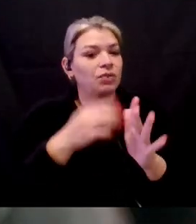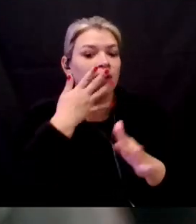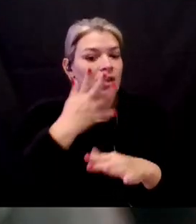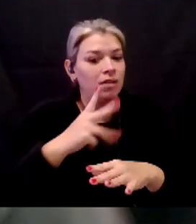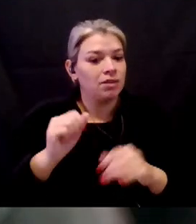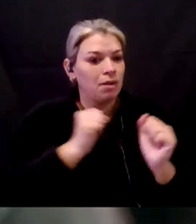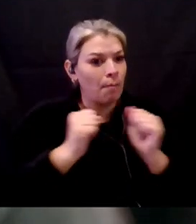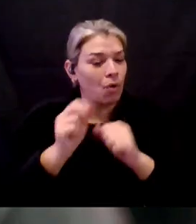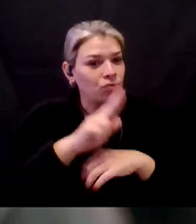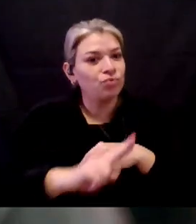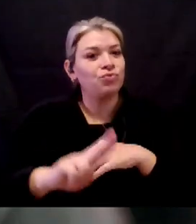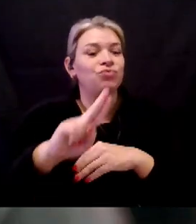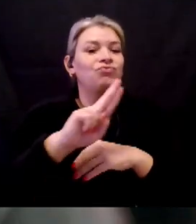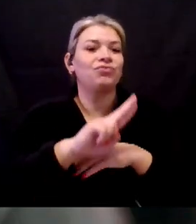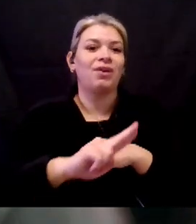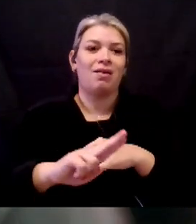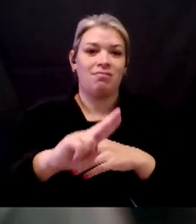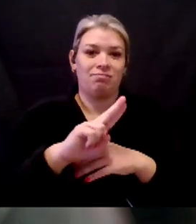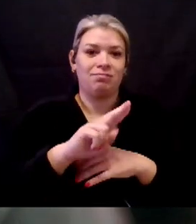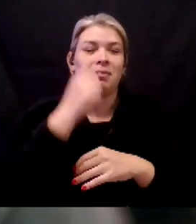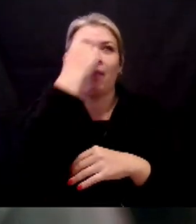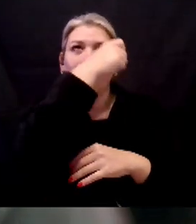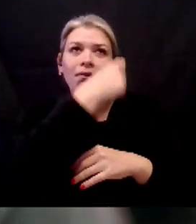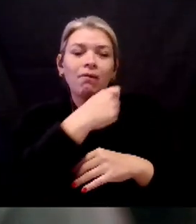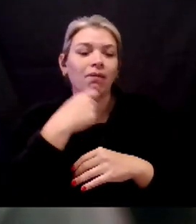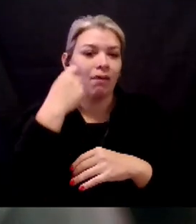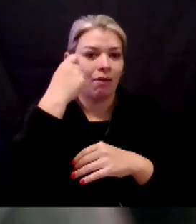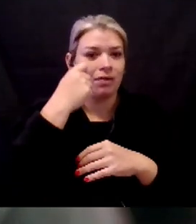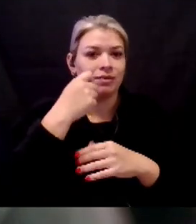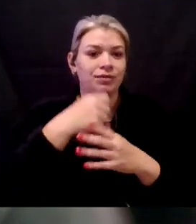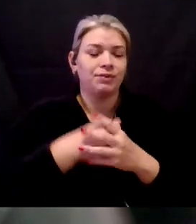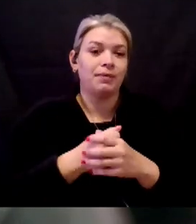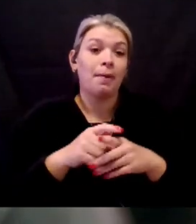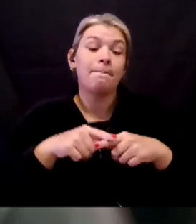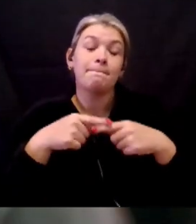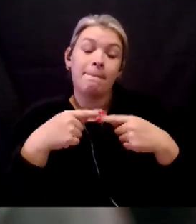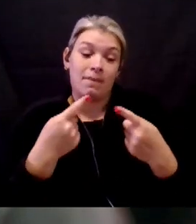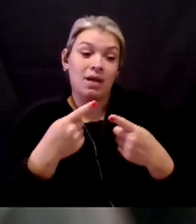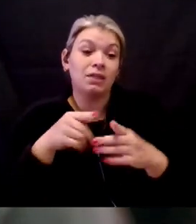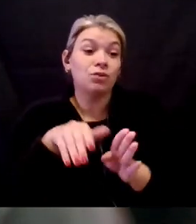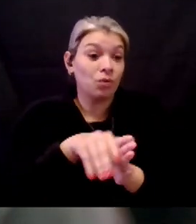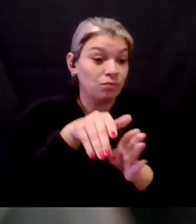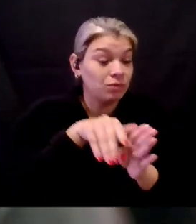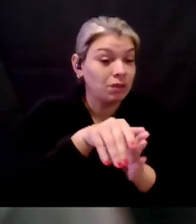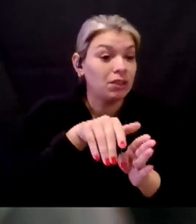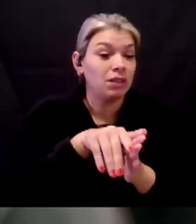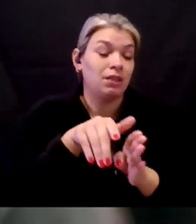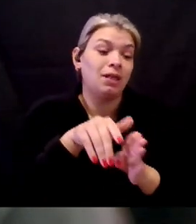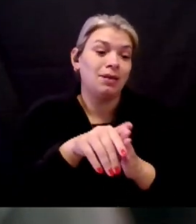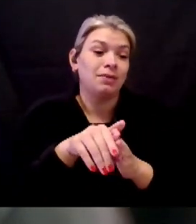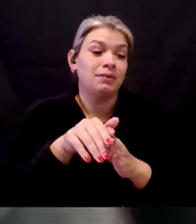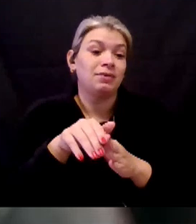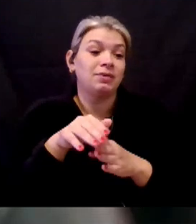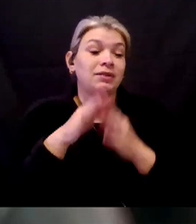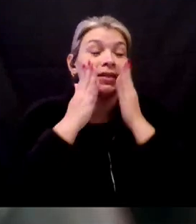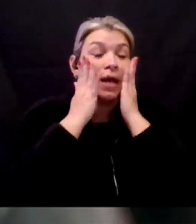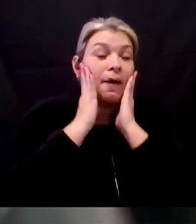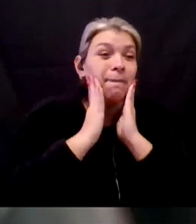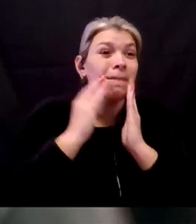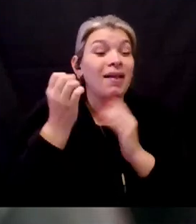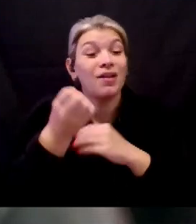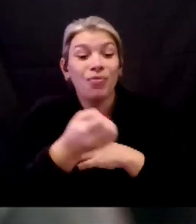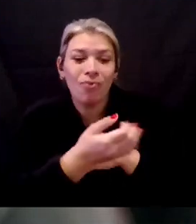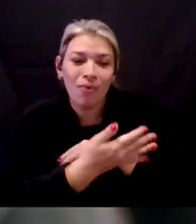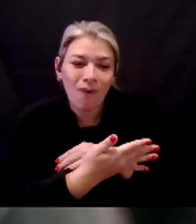skincares, e a gente sim orienta a criança que a pele ainda está muito imatura, que ela vai